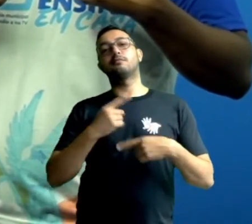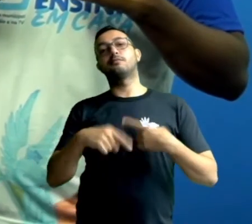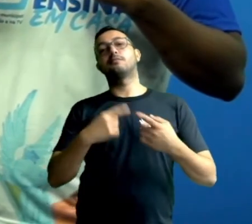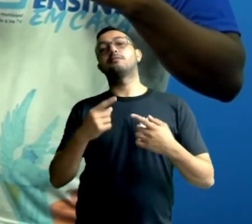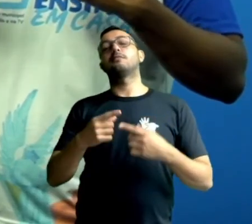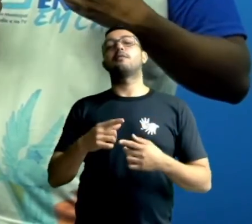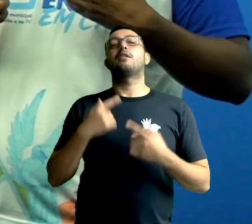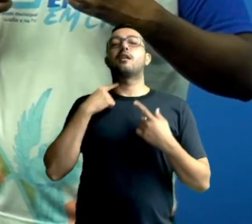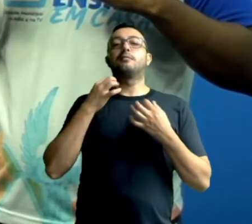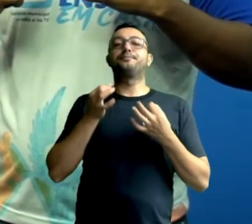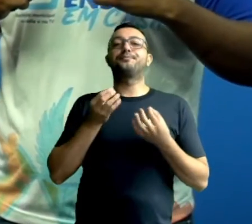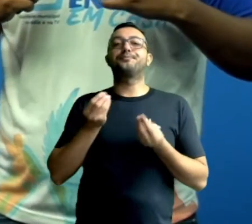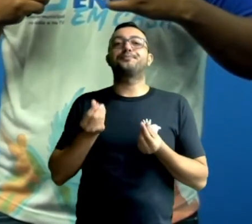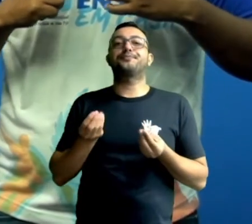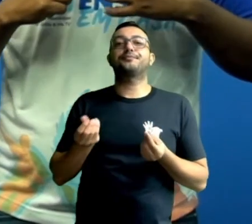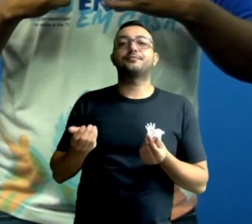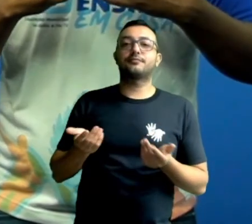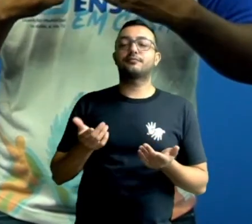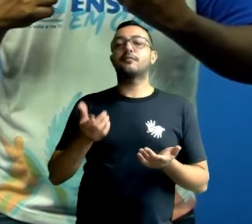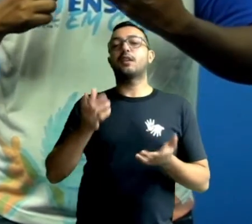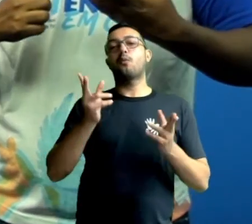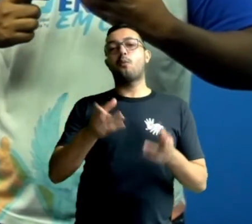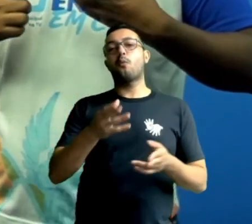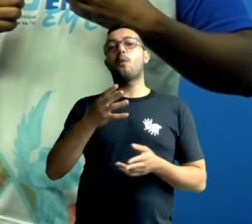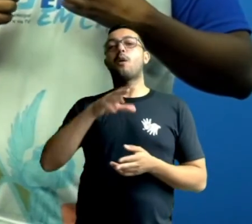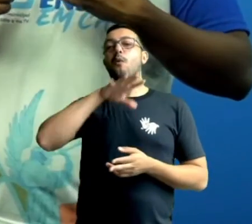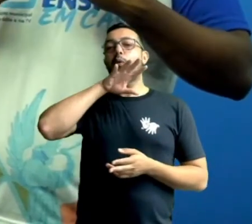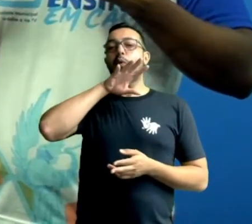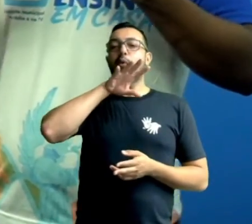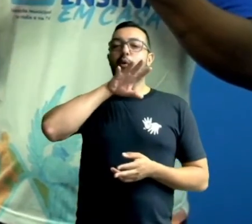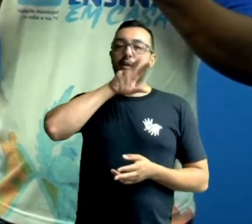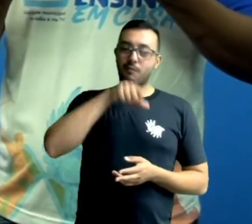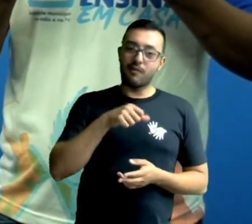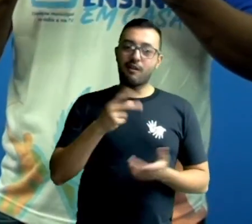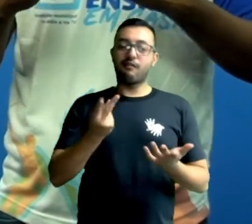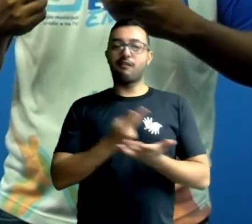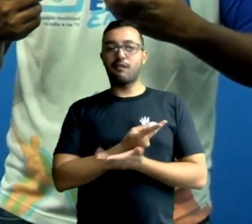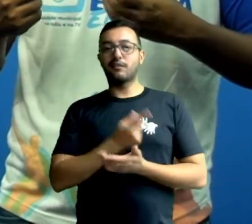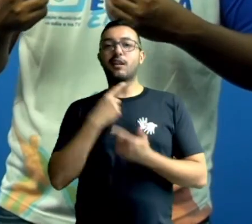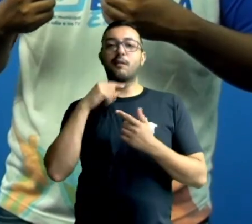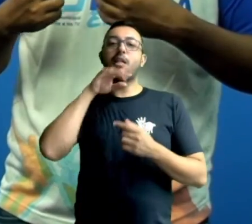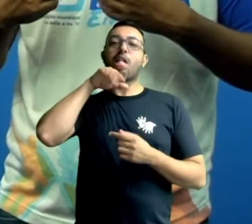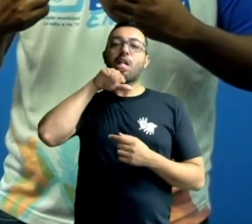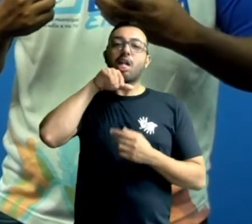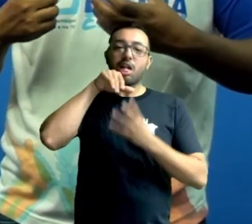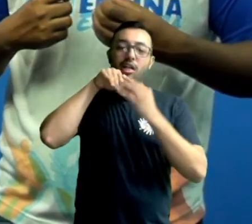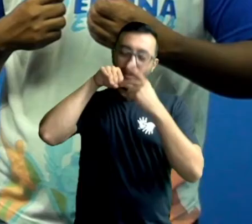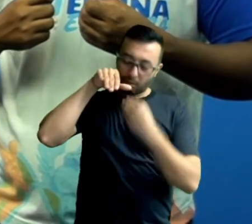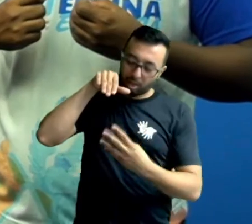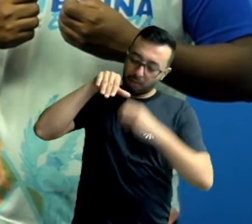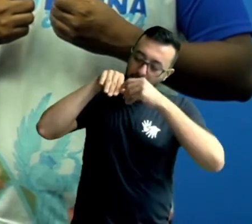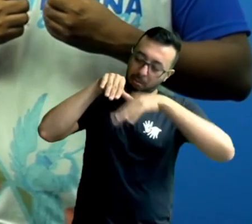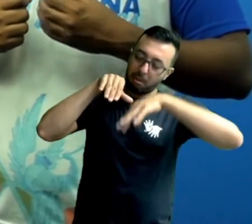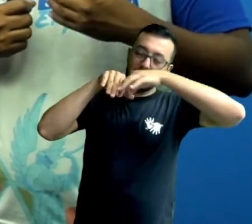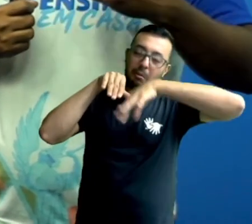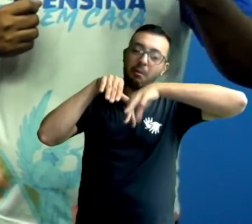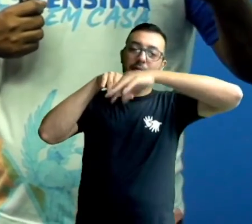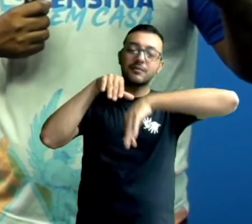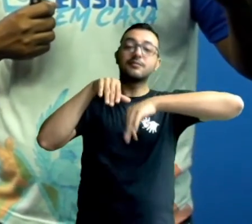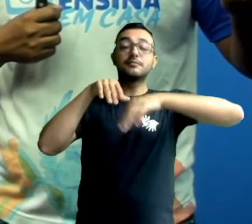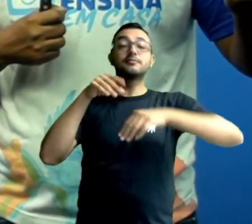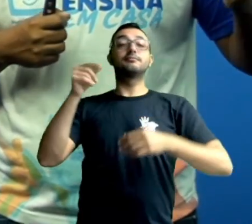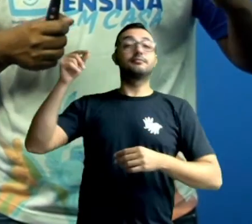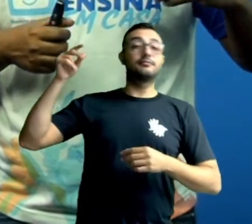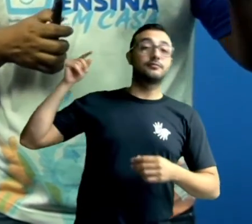nas glândulas salivares e o animal que adquire a raiva, ele começa a salivar, a babar, como se fala, né? Antigamente